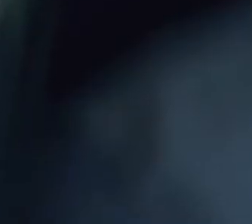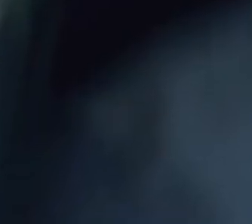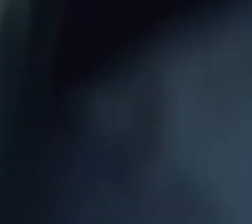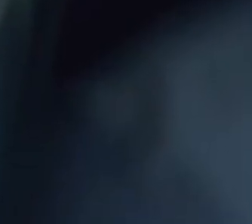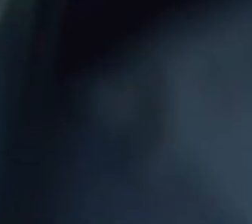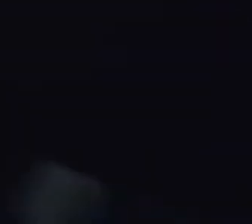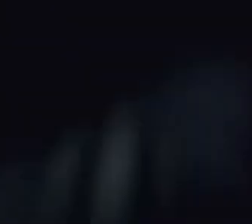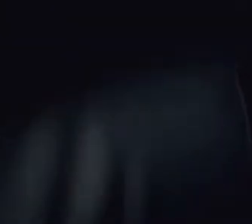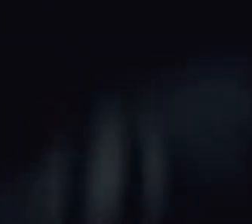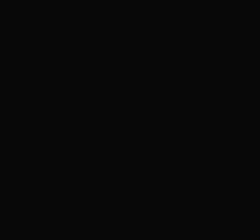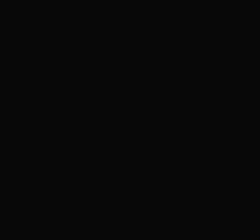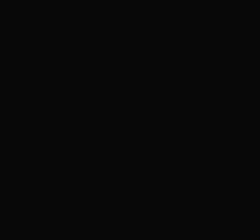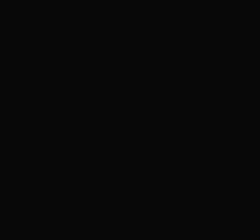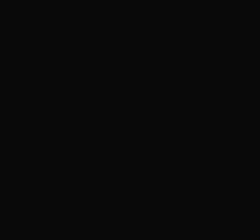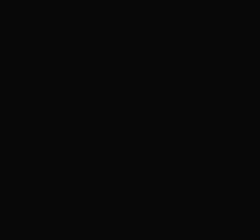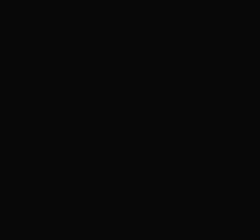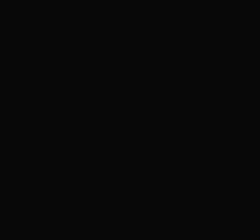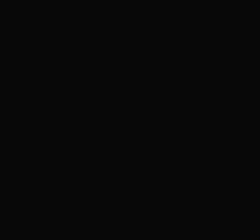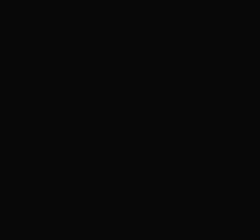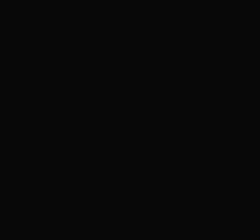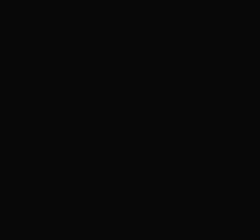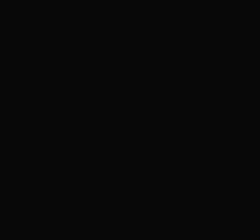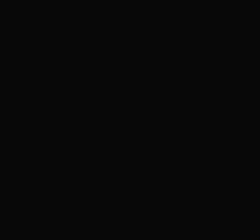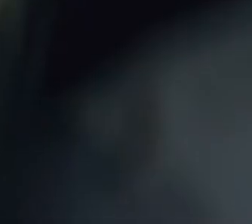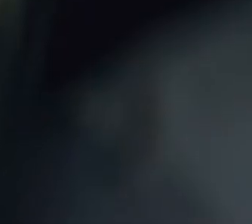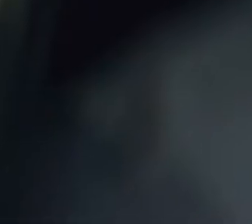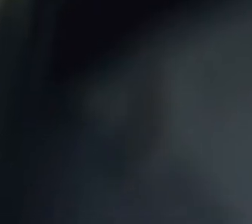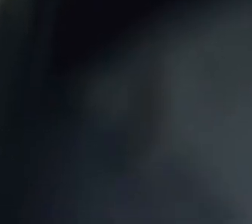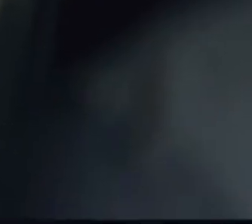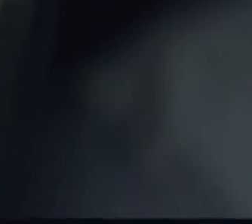Não dá. Ah, tá, né?